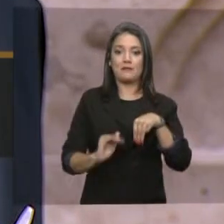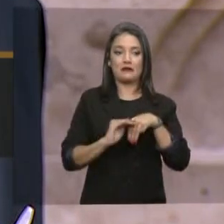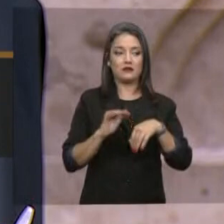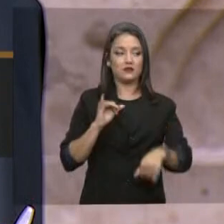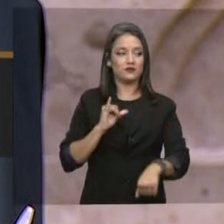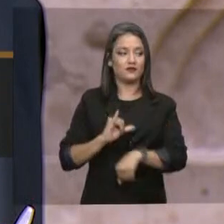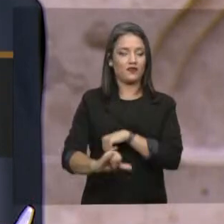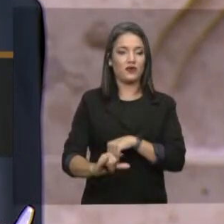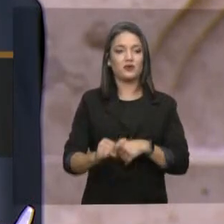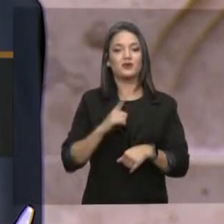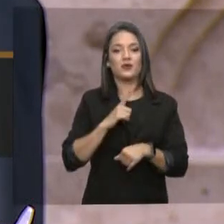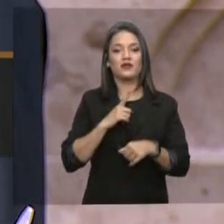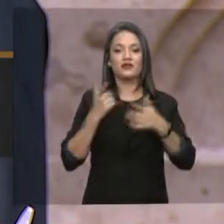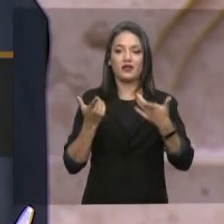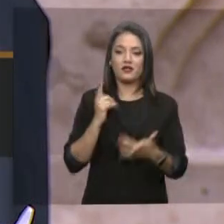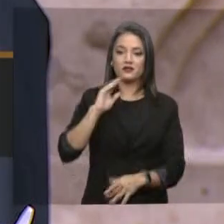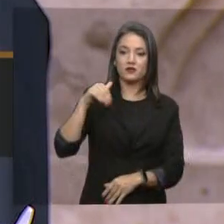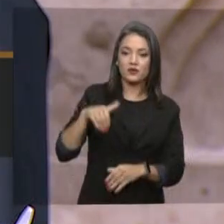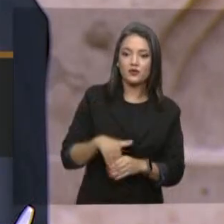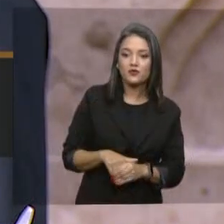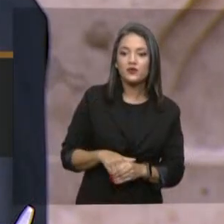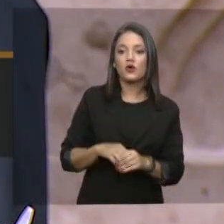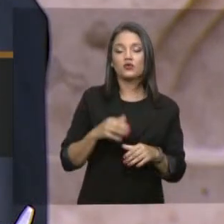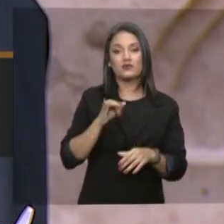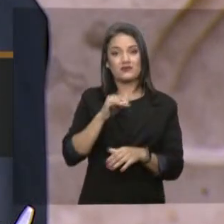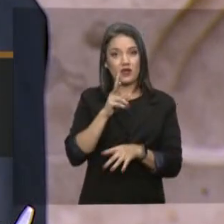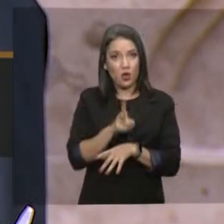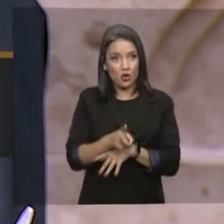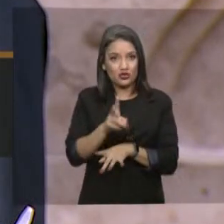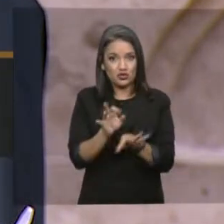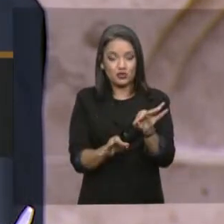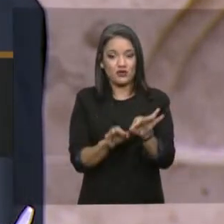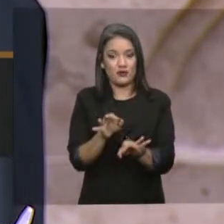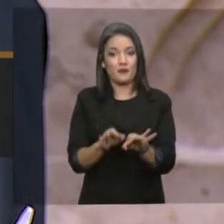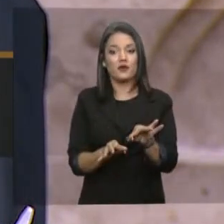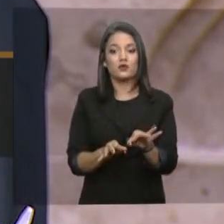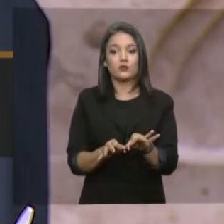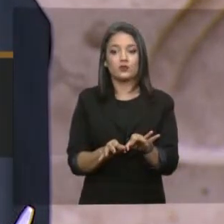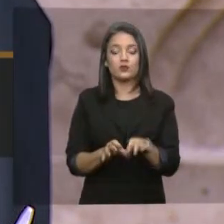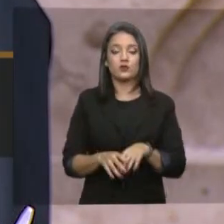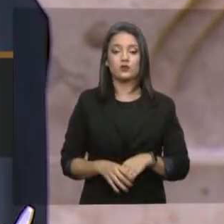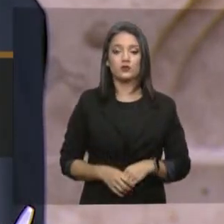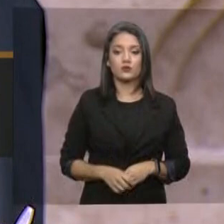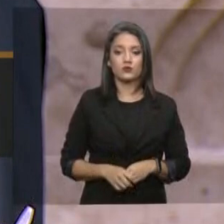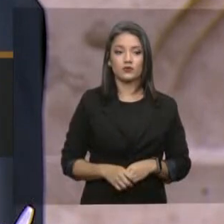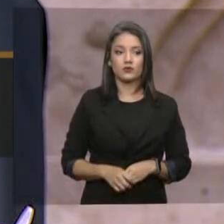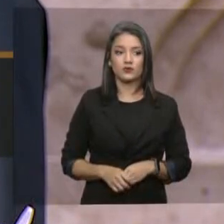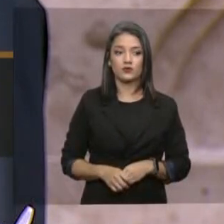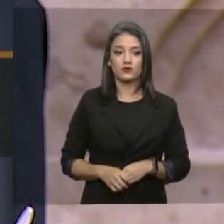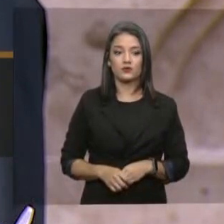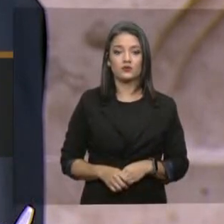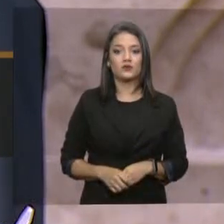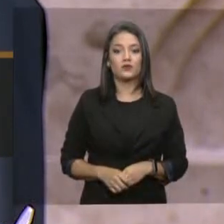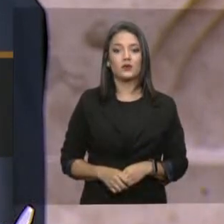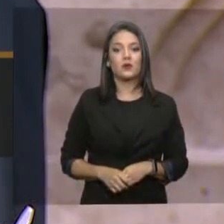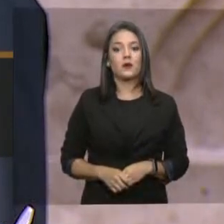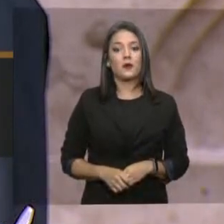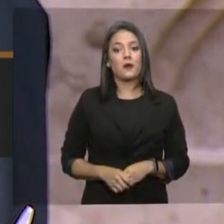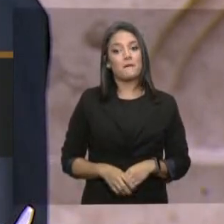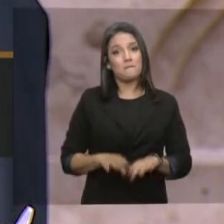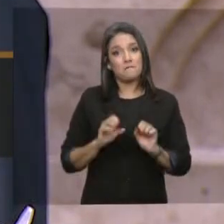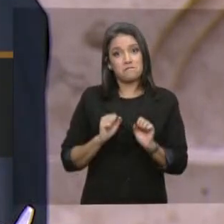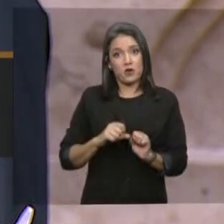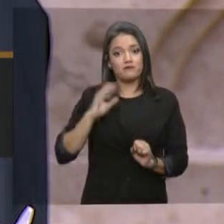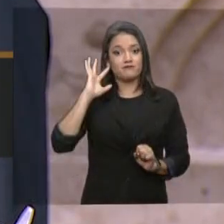em ocasião oportuna, em que se der continuidade do julgamento, pode vir a ser suprida,